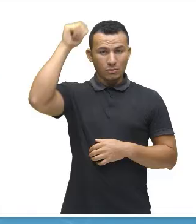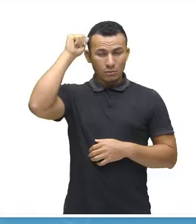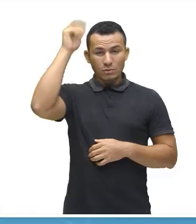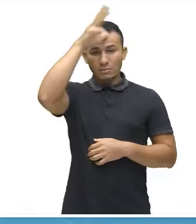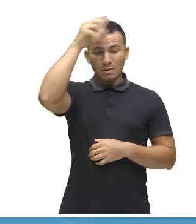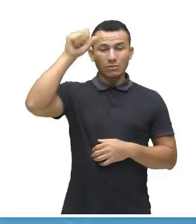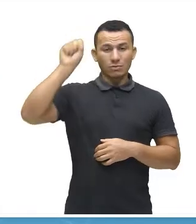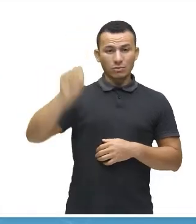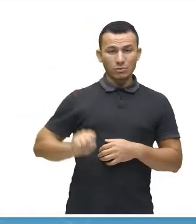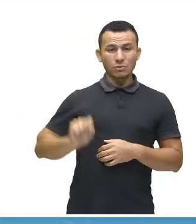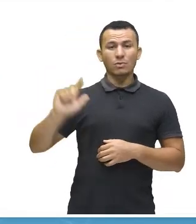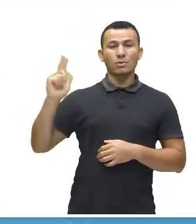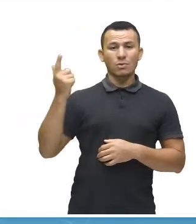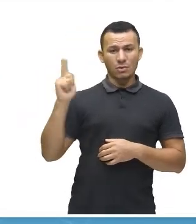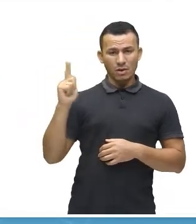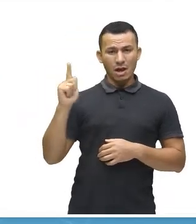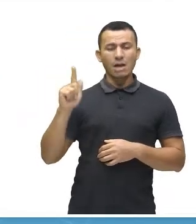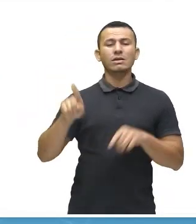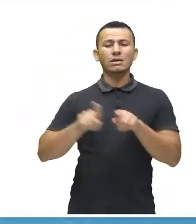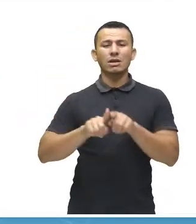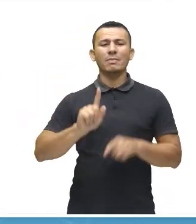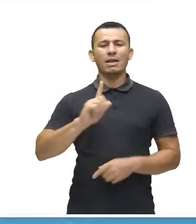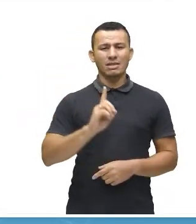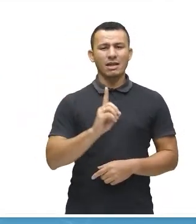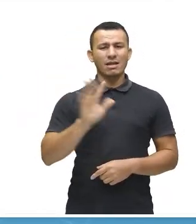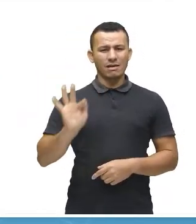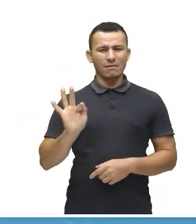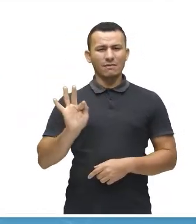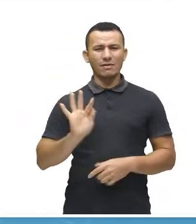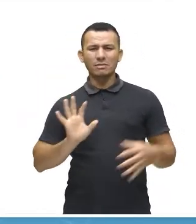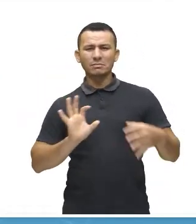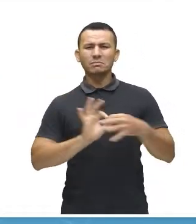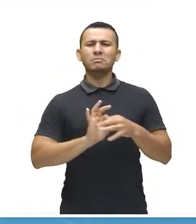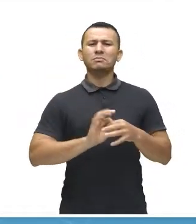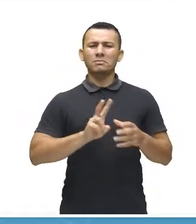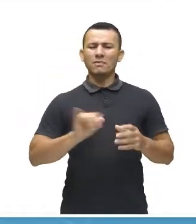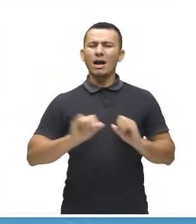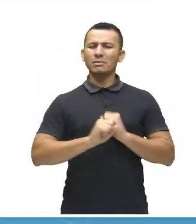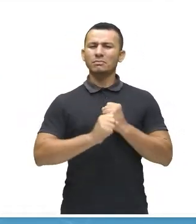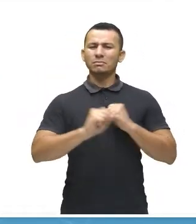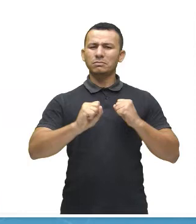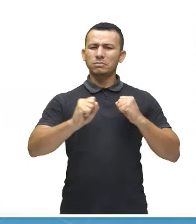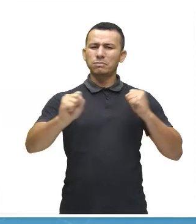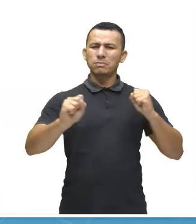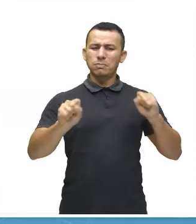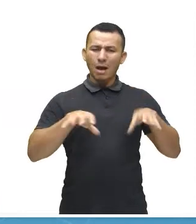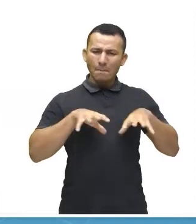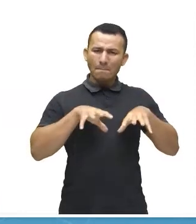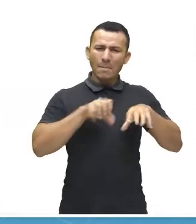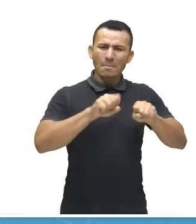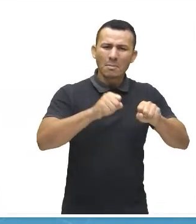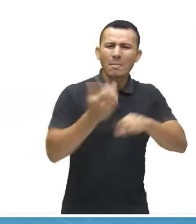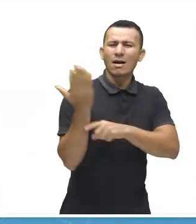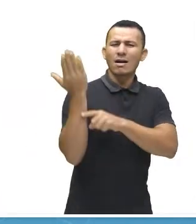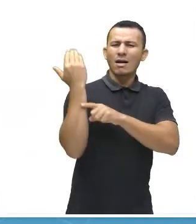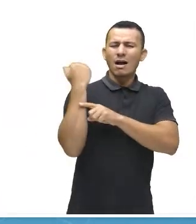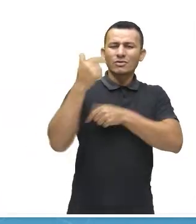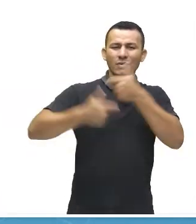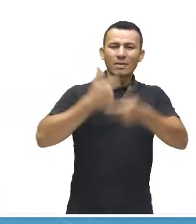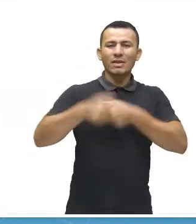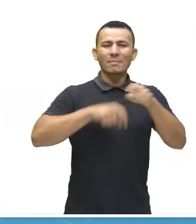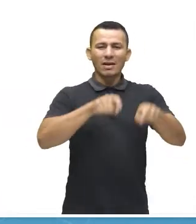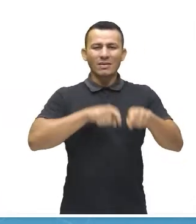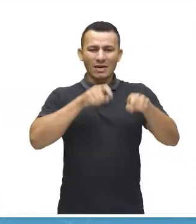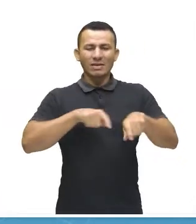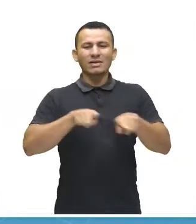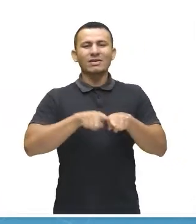Goiás e também o Distrito Federal. É uma região em plena expansão, ocupada nas últimas décadas por atividades agrícolas e